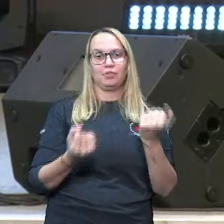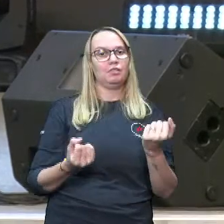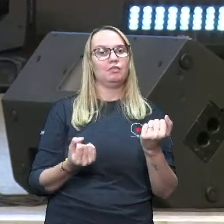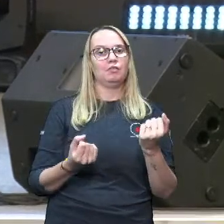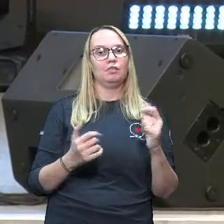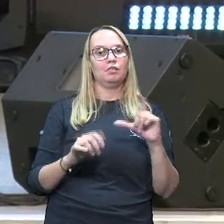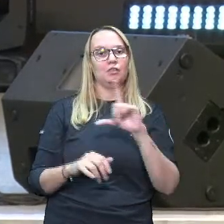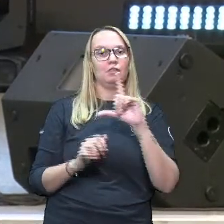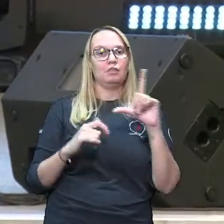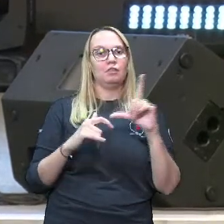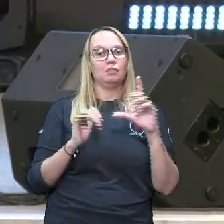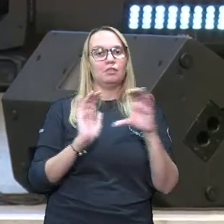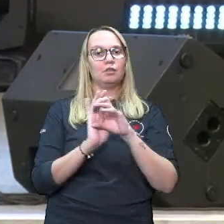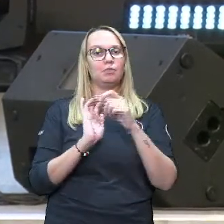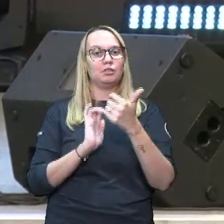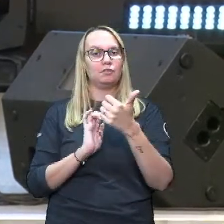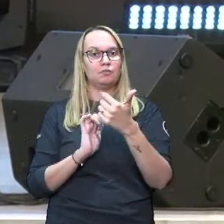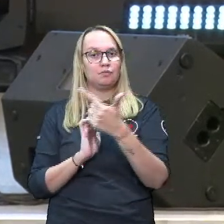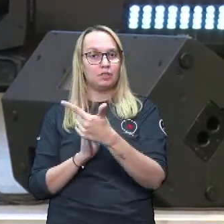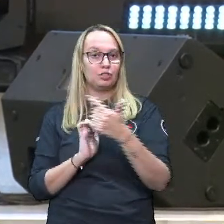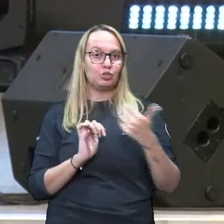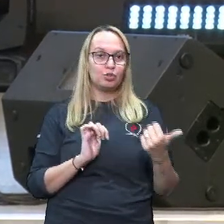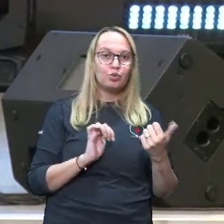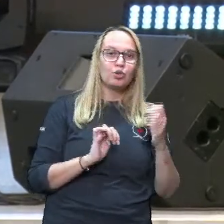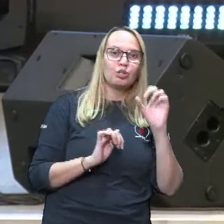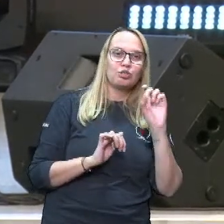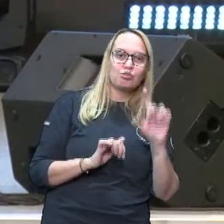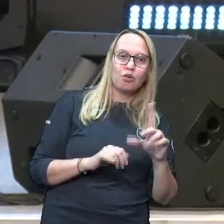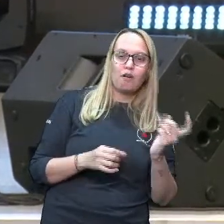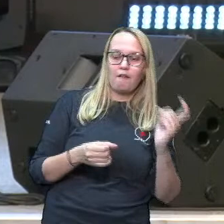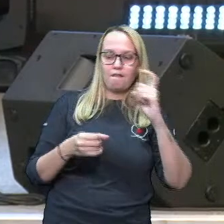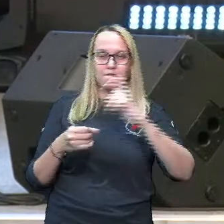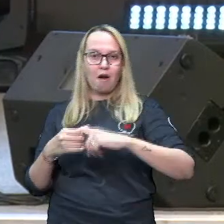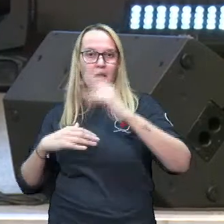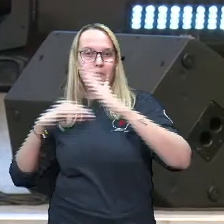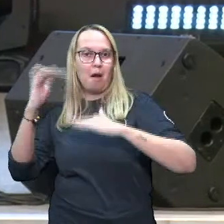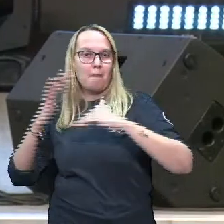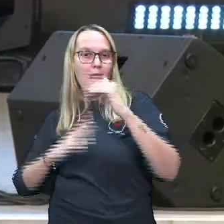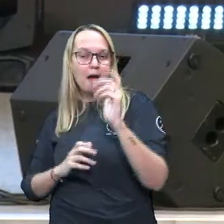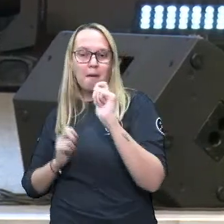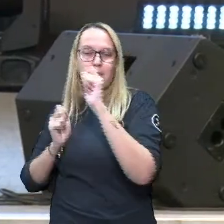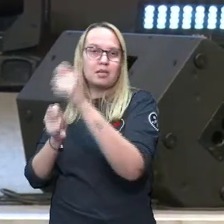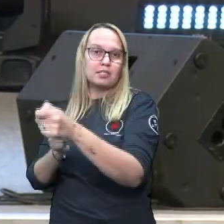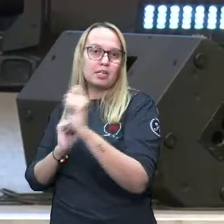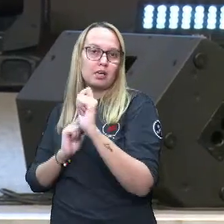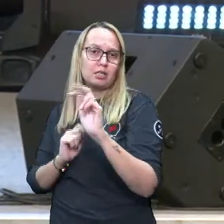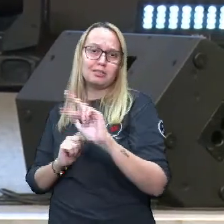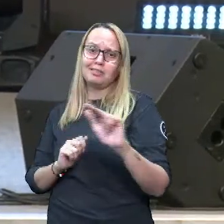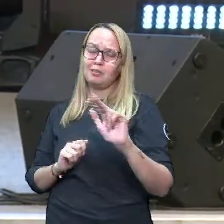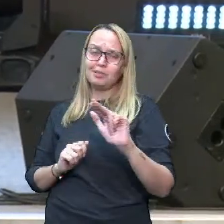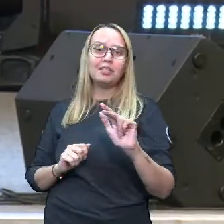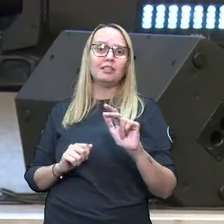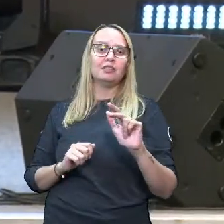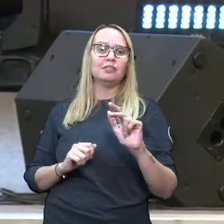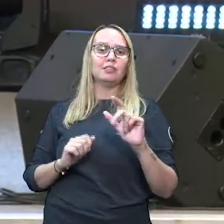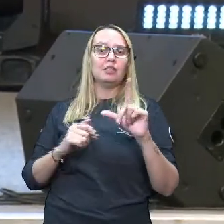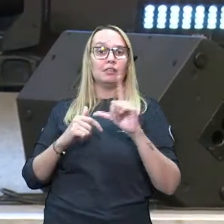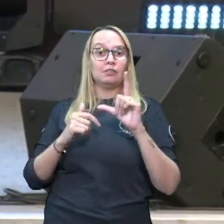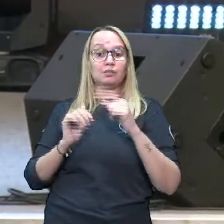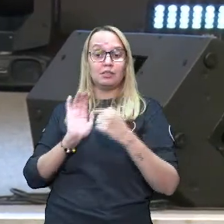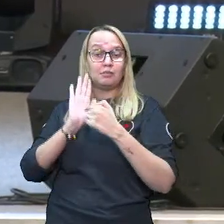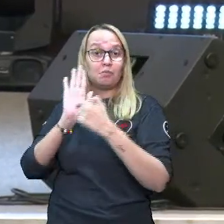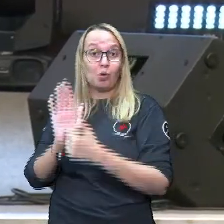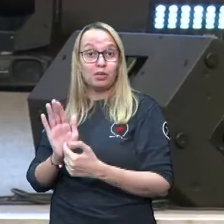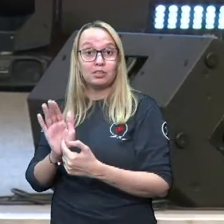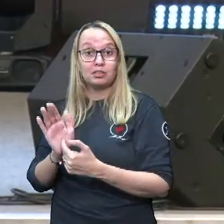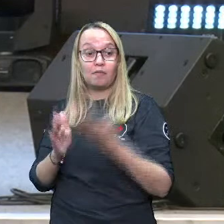Lucas 21 não é apenas uma volta a um hobby, a um esporte. Lucas 21 é voltar para uma vida antiga. Lucas 21 é